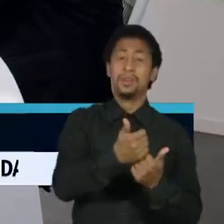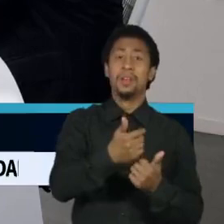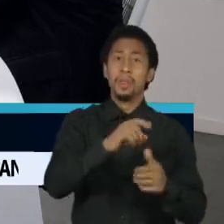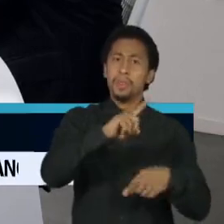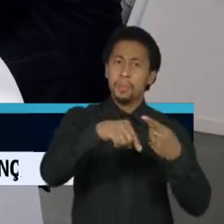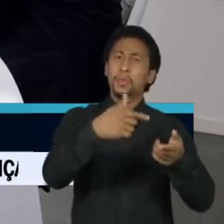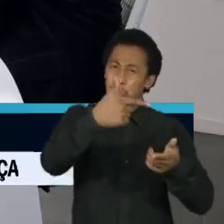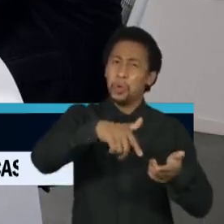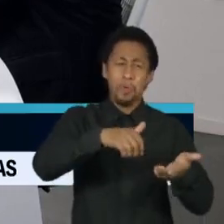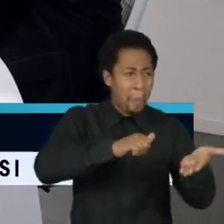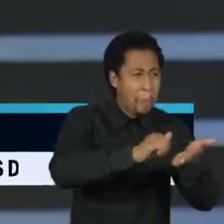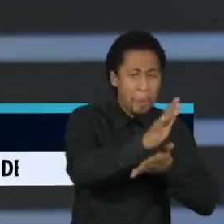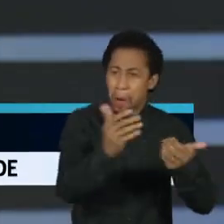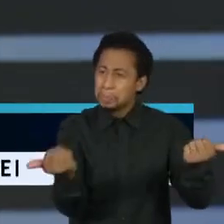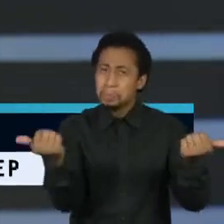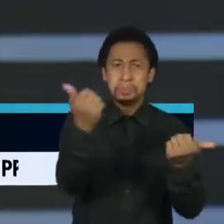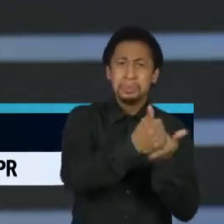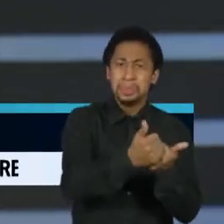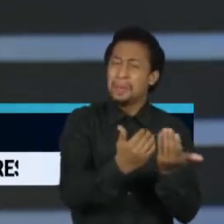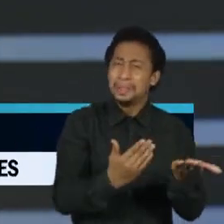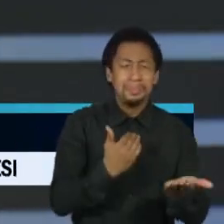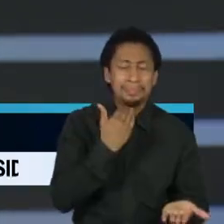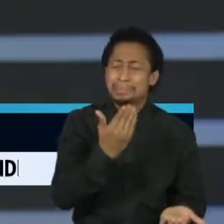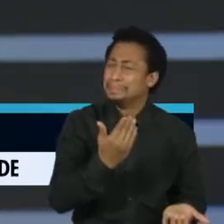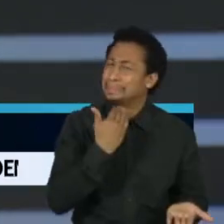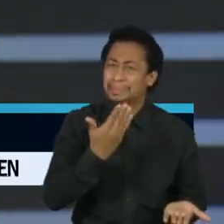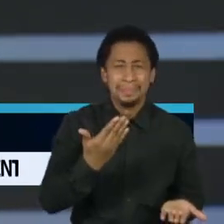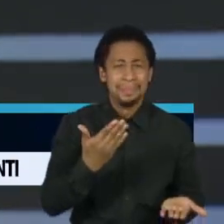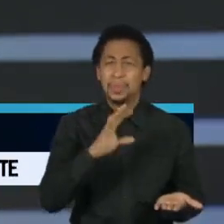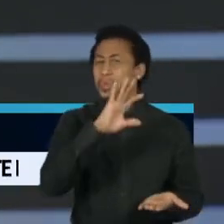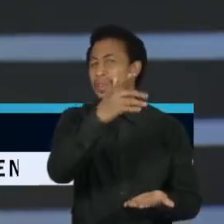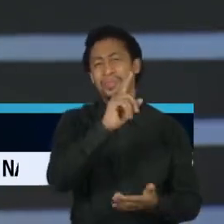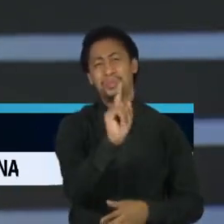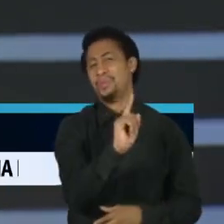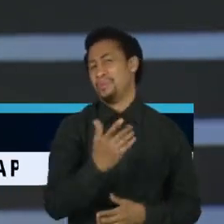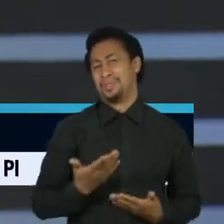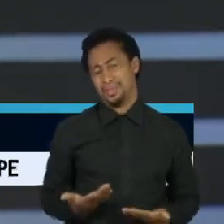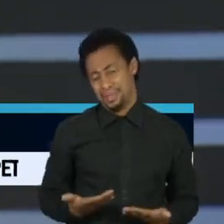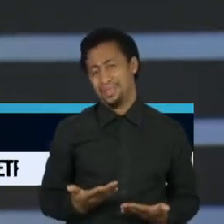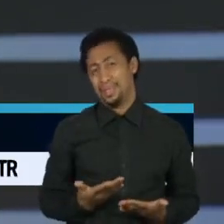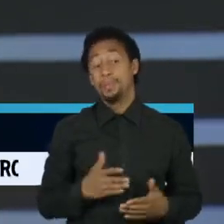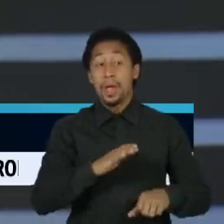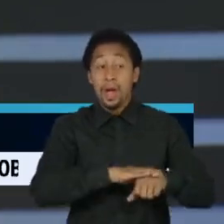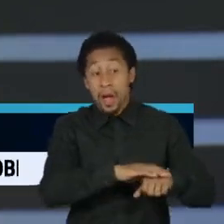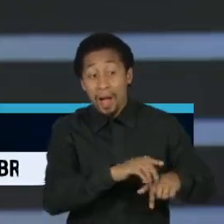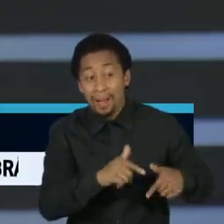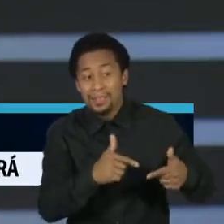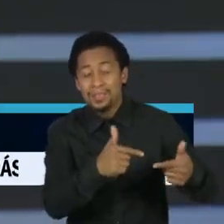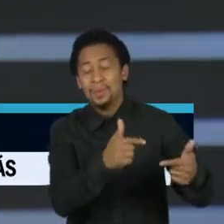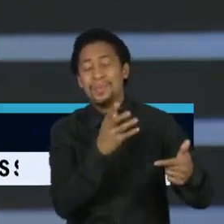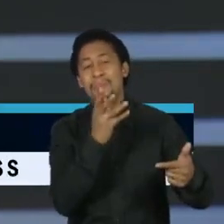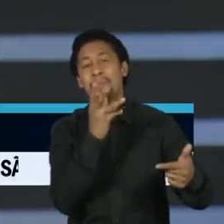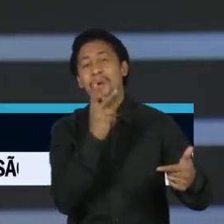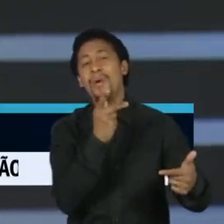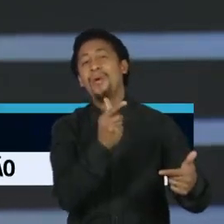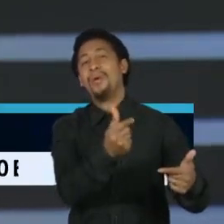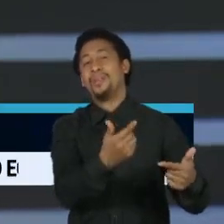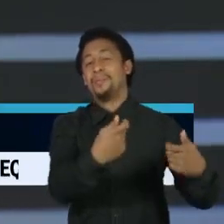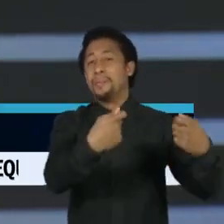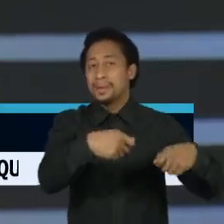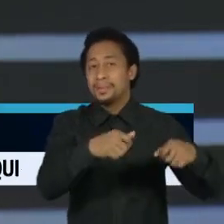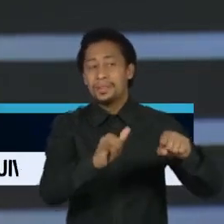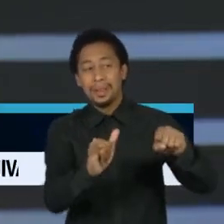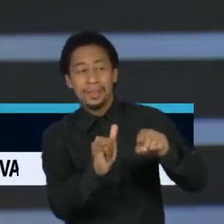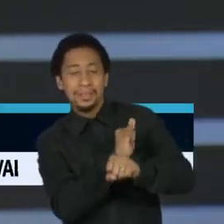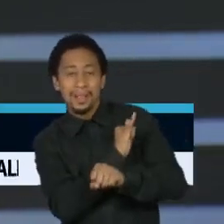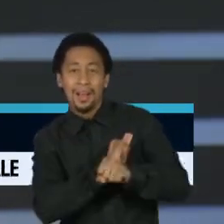realmente é uma questão internacional, de oscilação. Isso é uma política de longo prazo, que você precisa ter planos, coisa que o governo